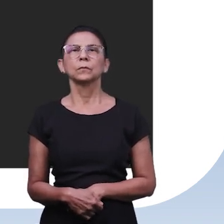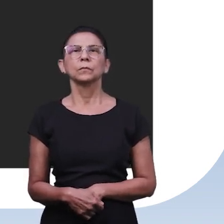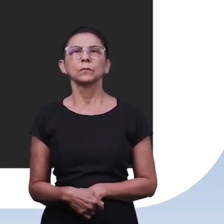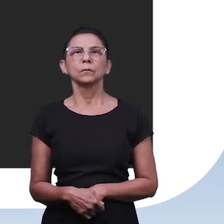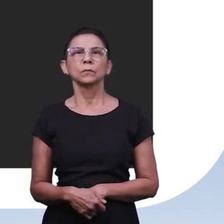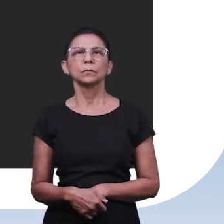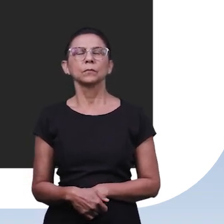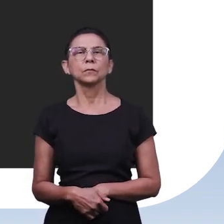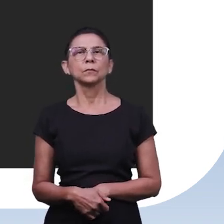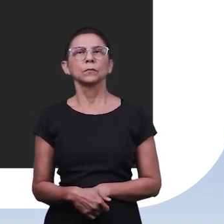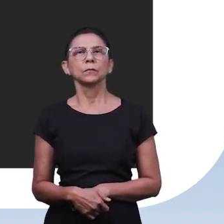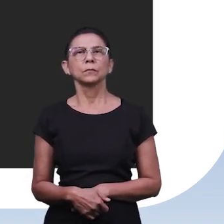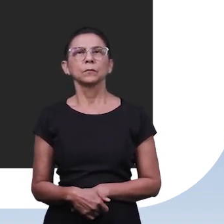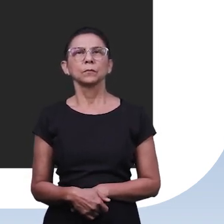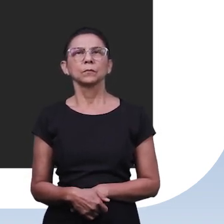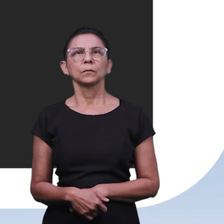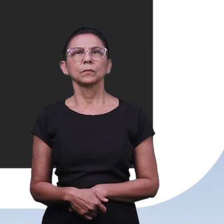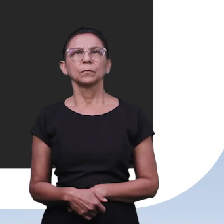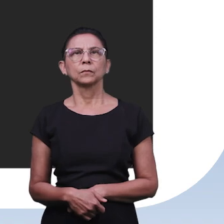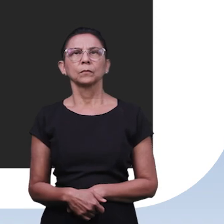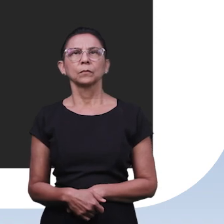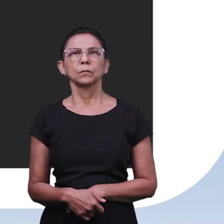dort zu